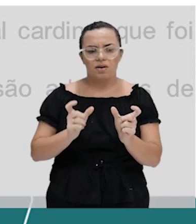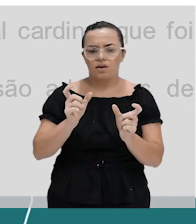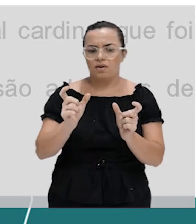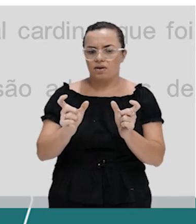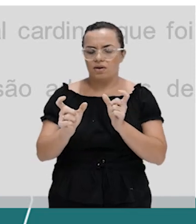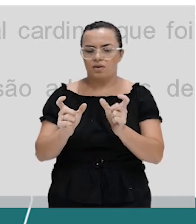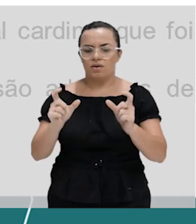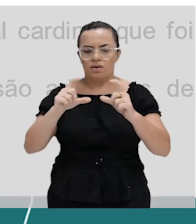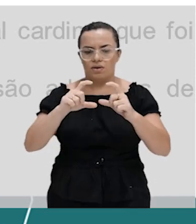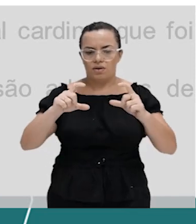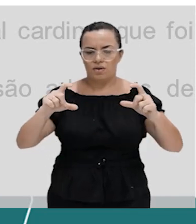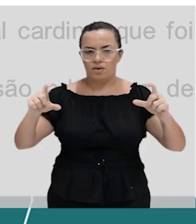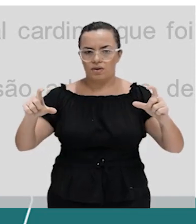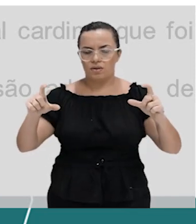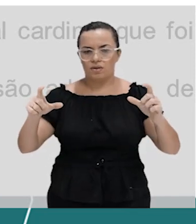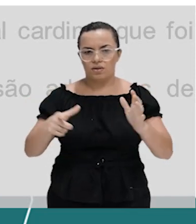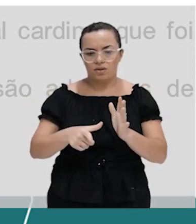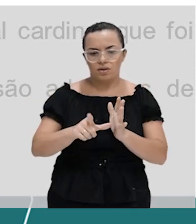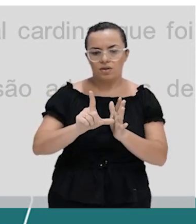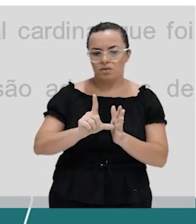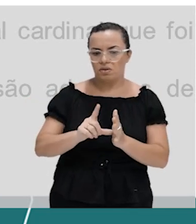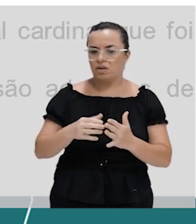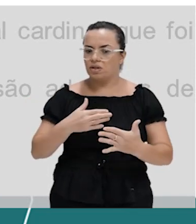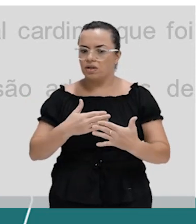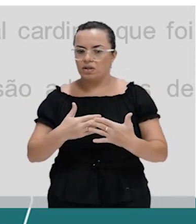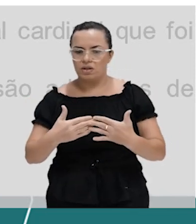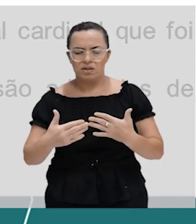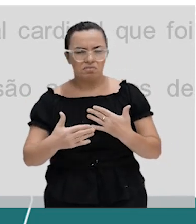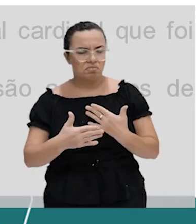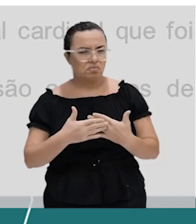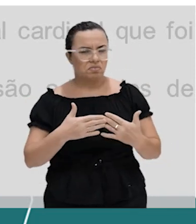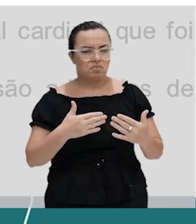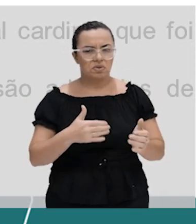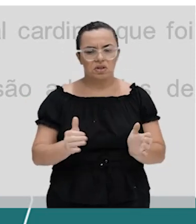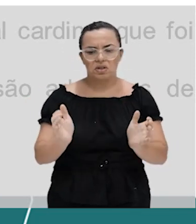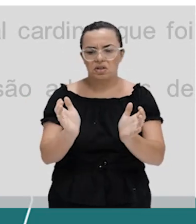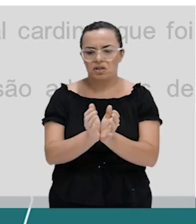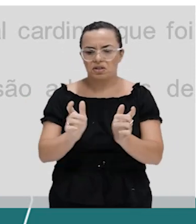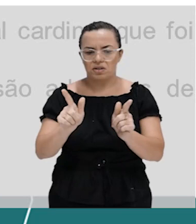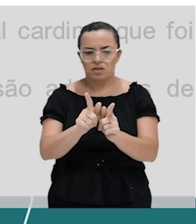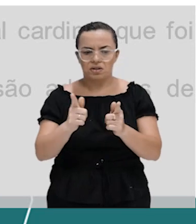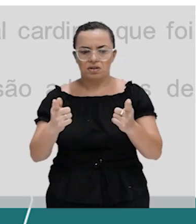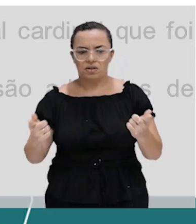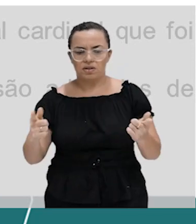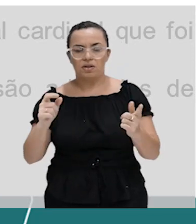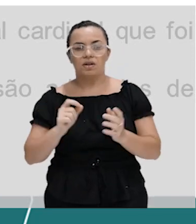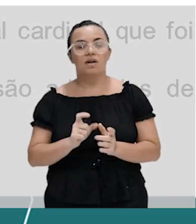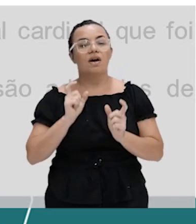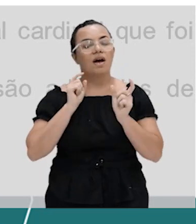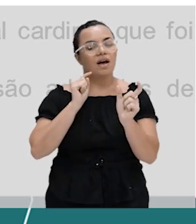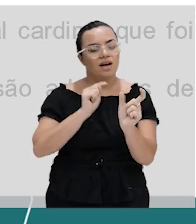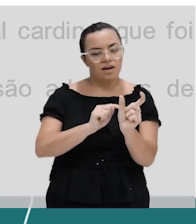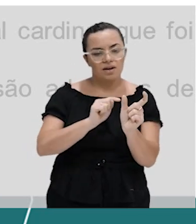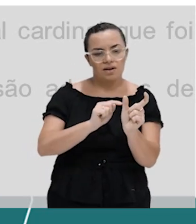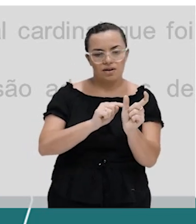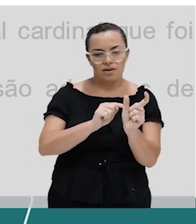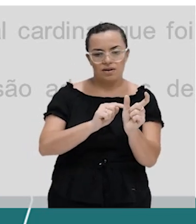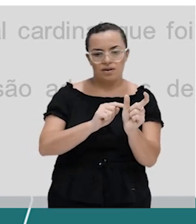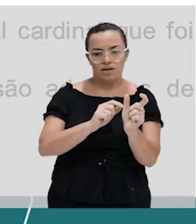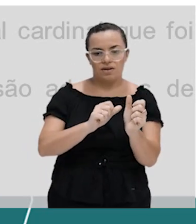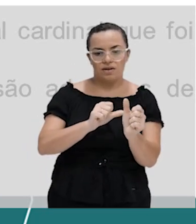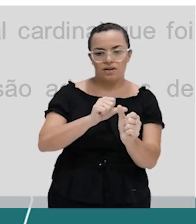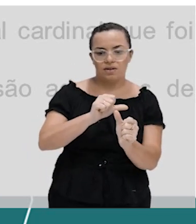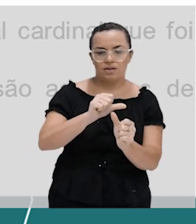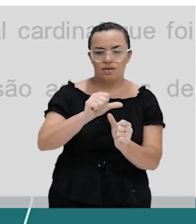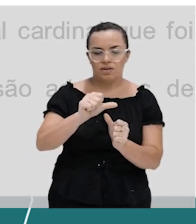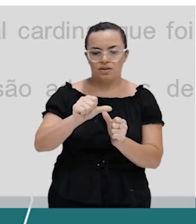expressão a que se antepõe, independente da classe gramatical a que essa palavra pertence. Esses casos são conhecidos como derivação